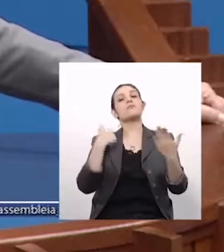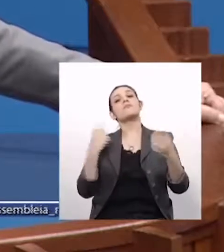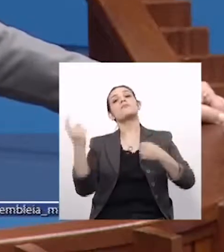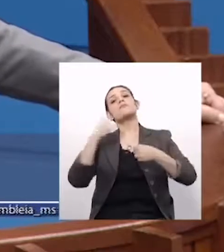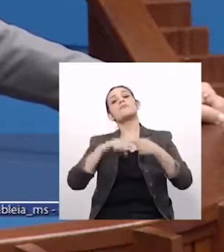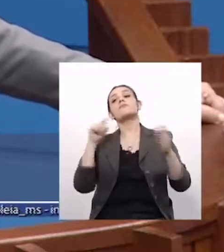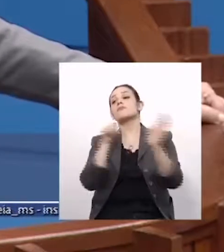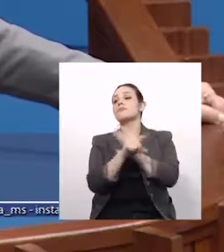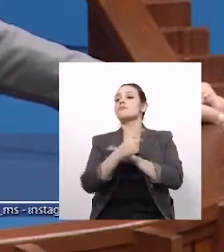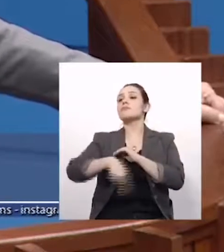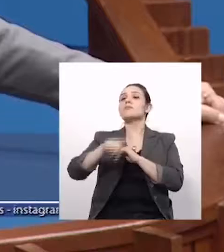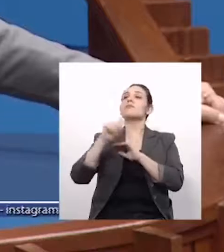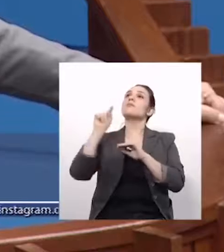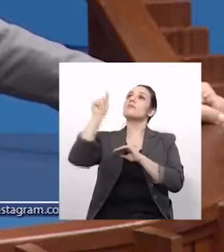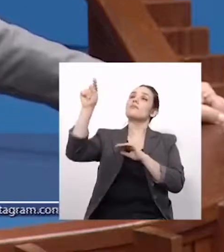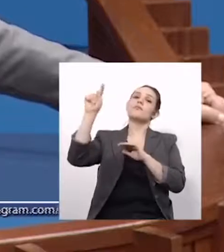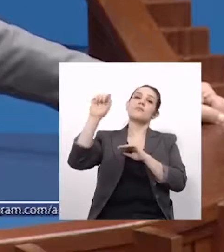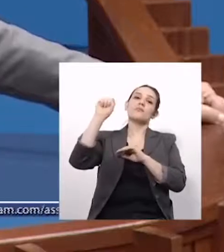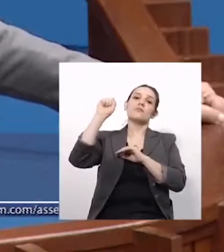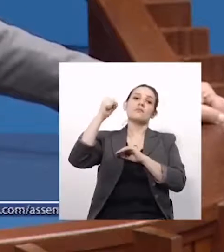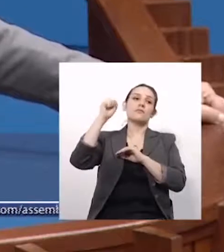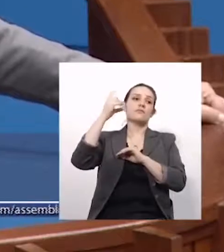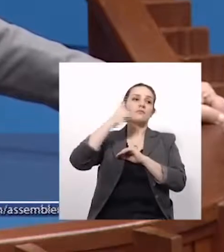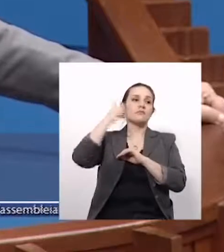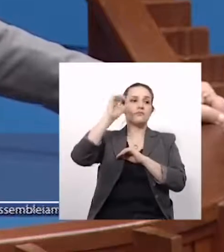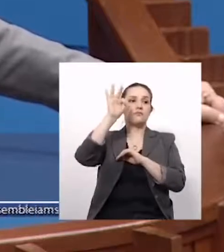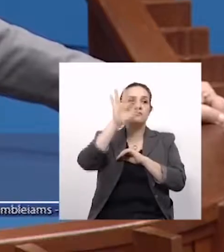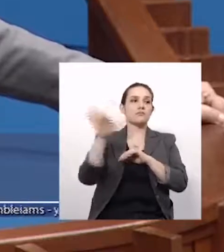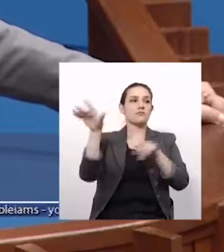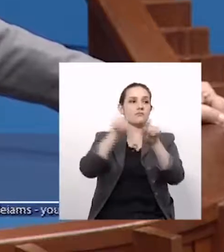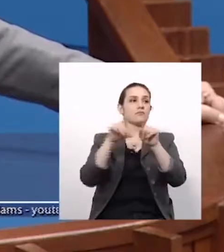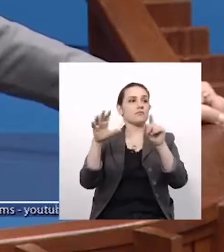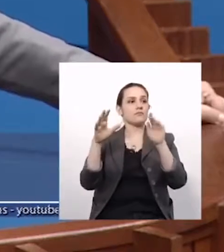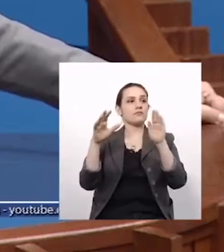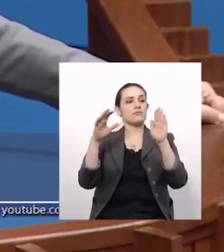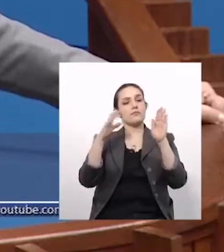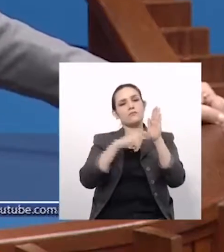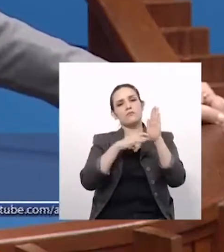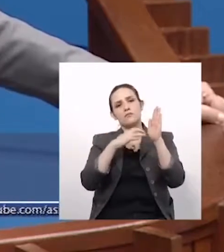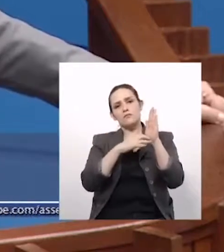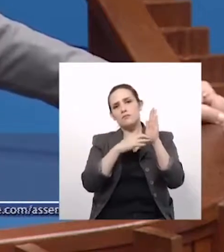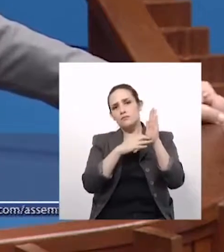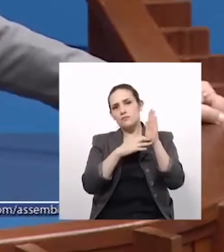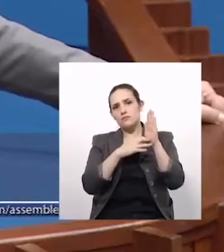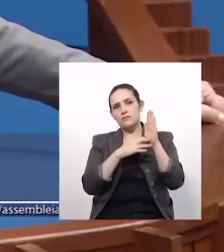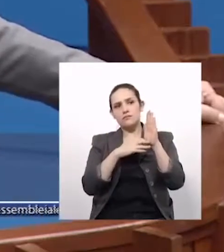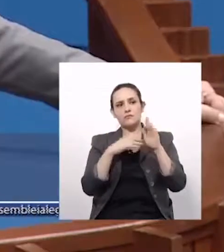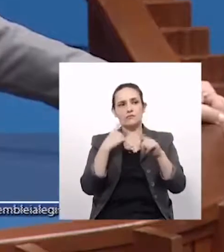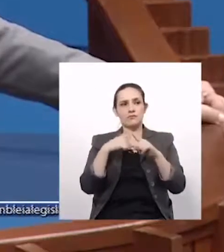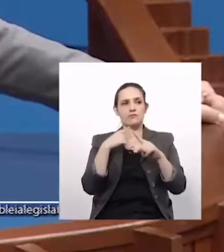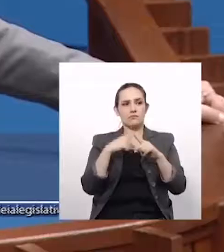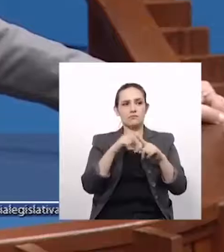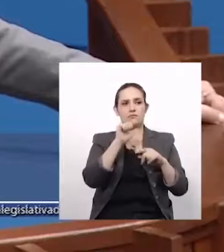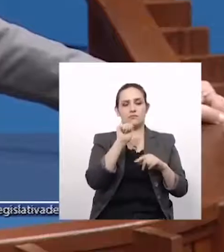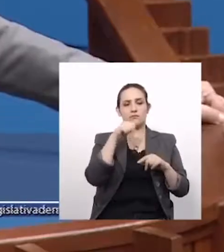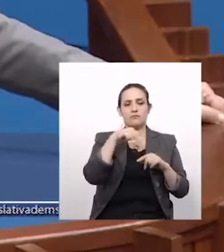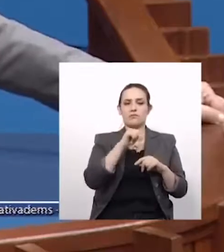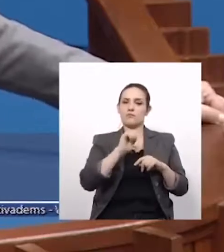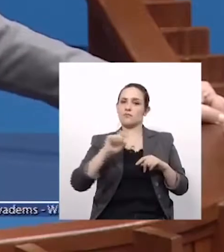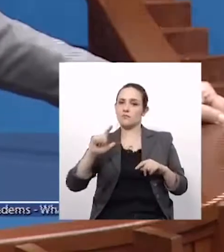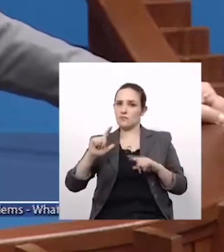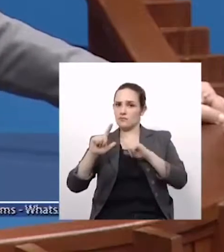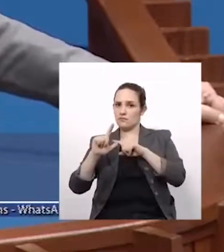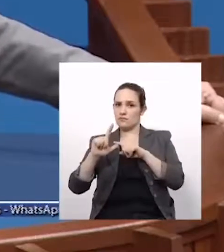ao Parlamento Federal, aos 8 deputados federais e ao Senado da República, porque quem autoriza os aumentos,